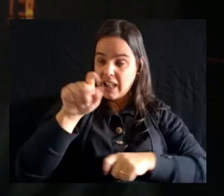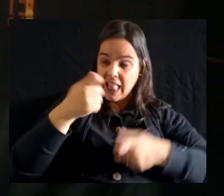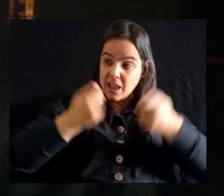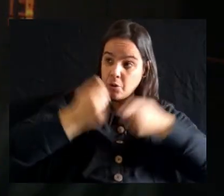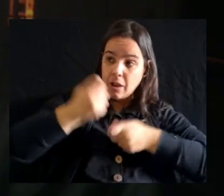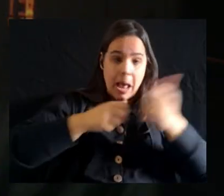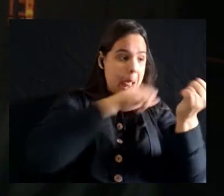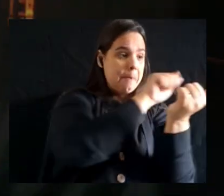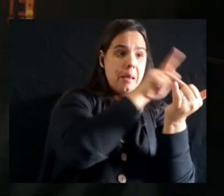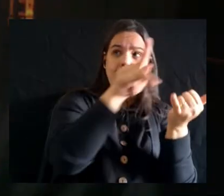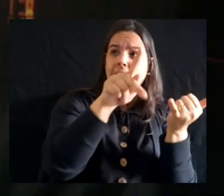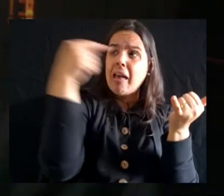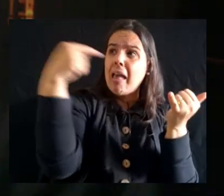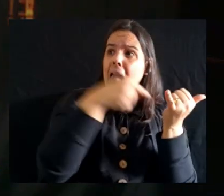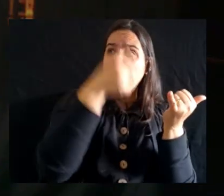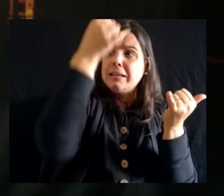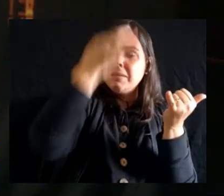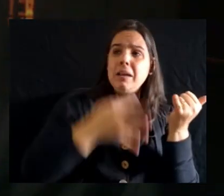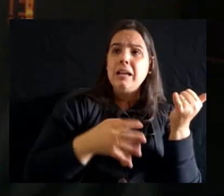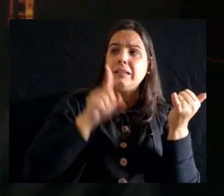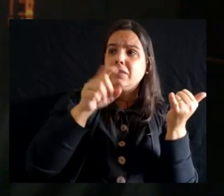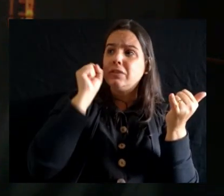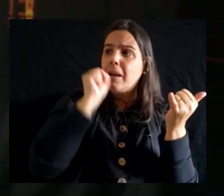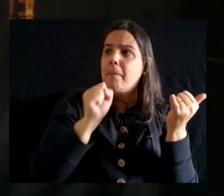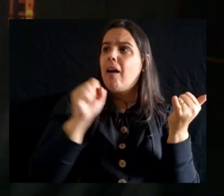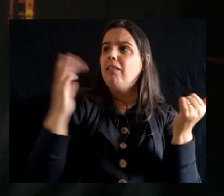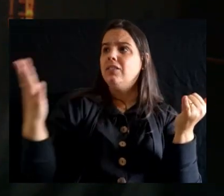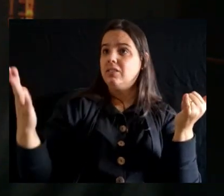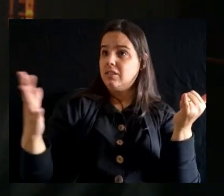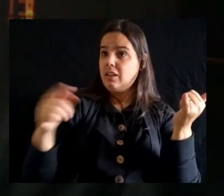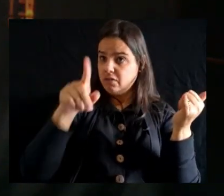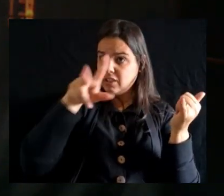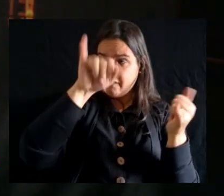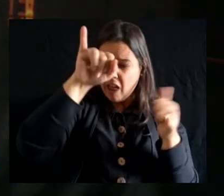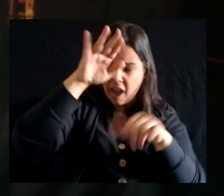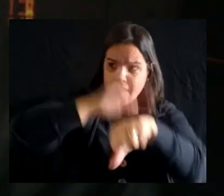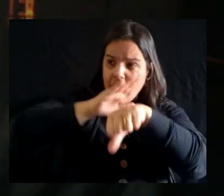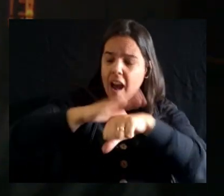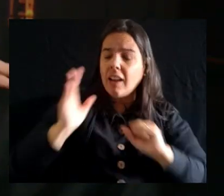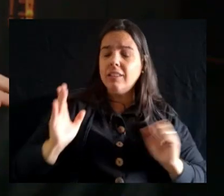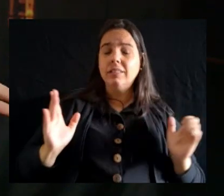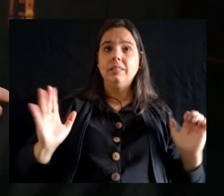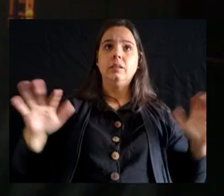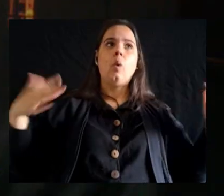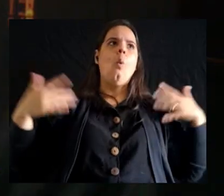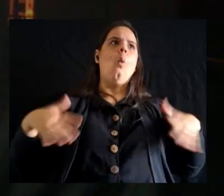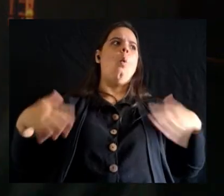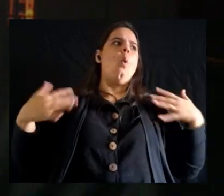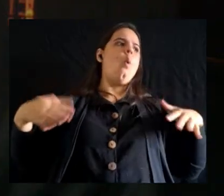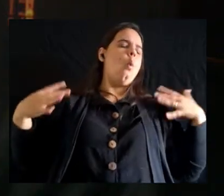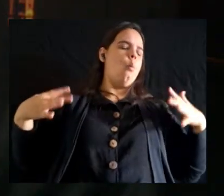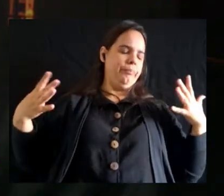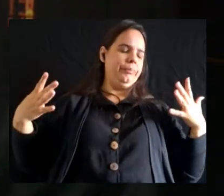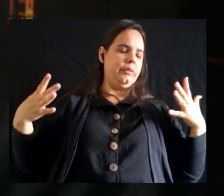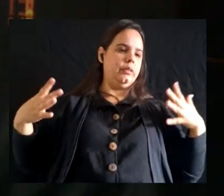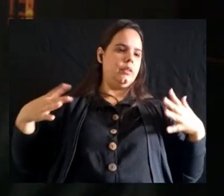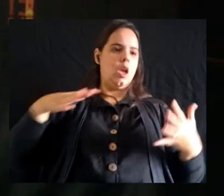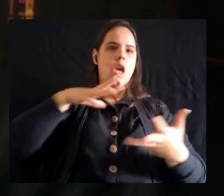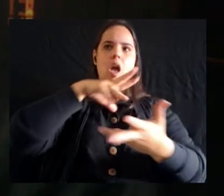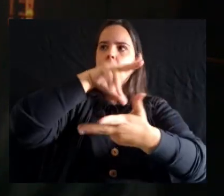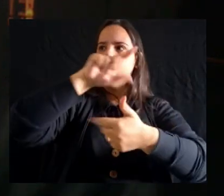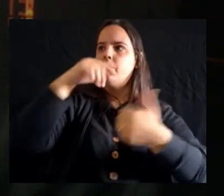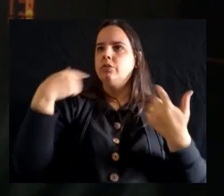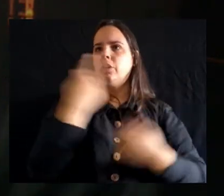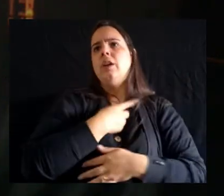você deve fazer. Você vai lá e faz. Gente, o que é isso, né? É um mundo tecnológico,